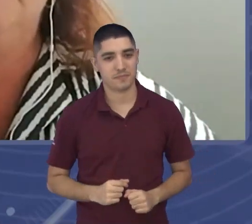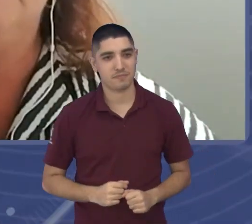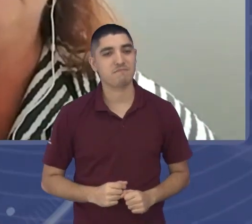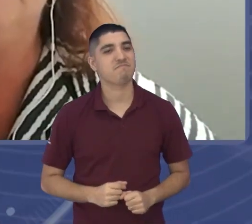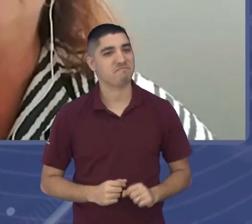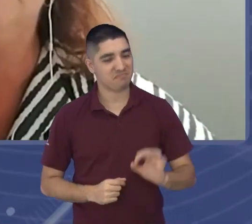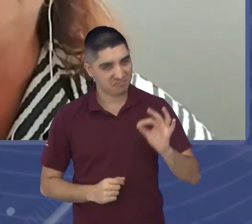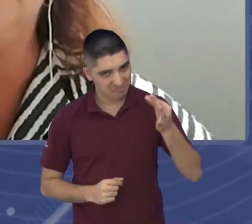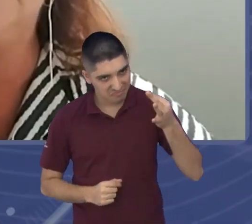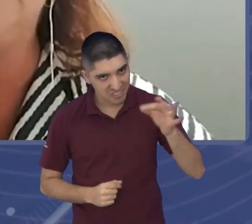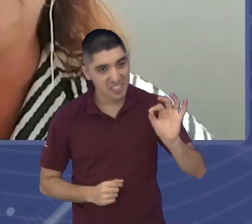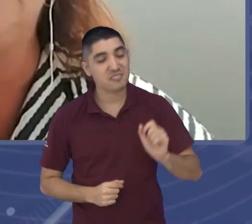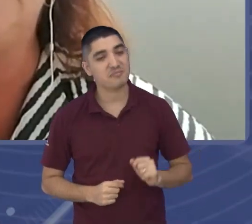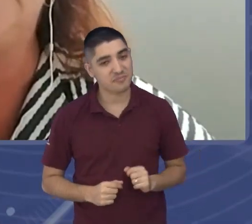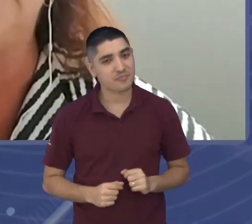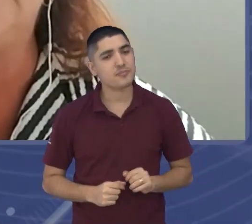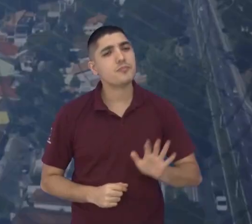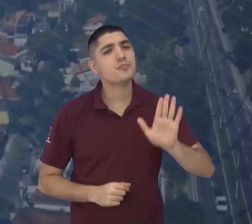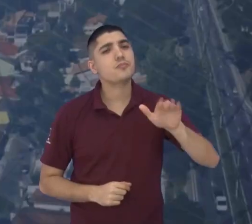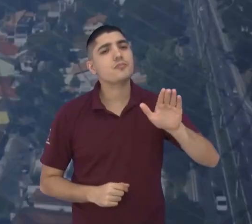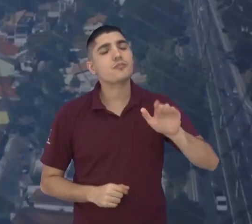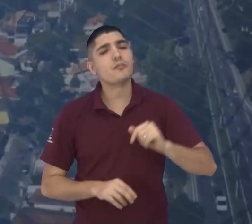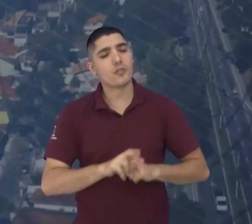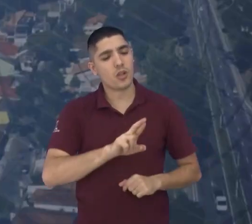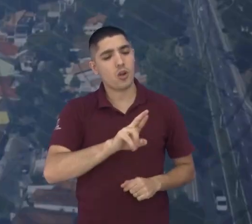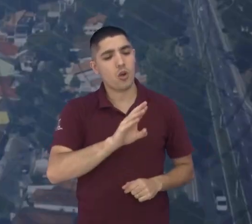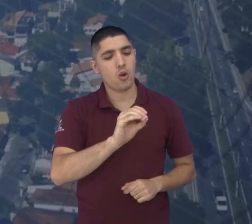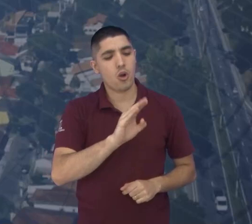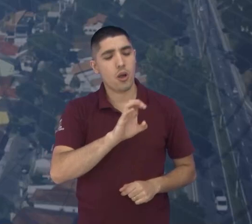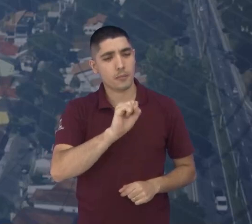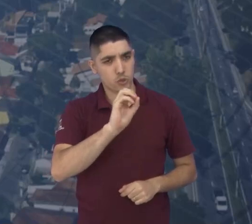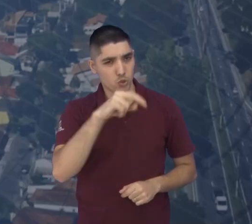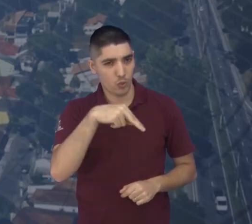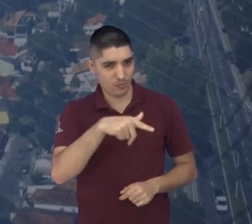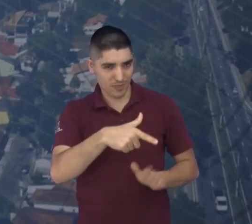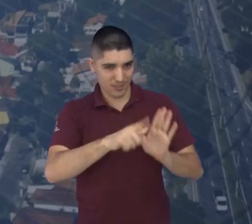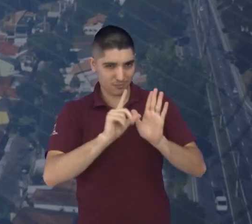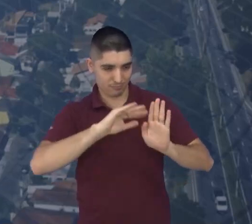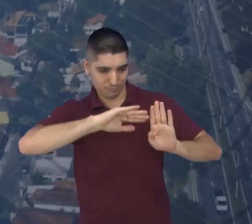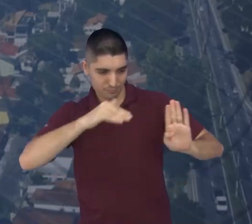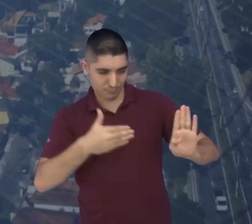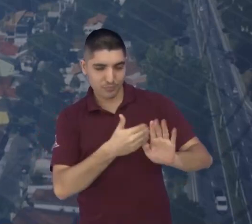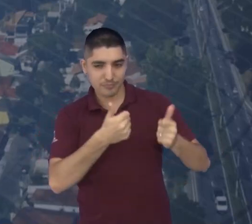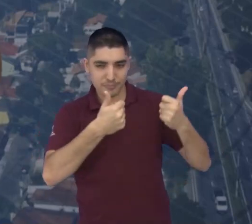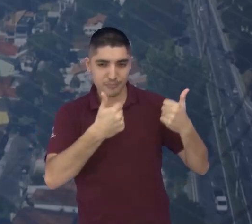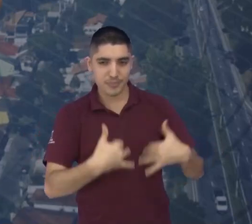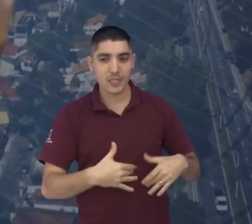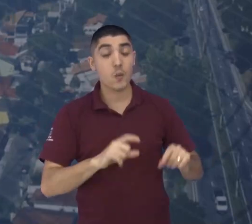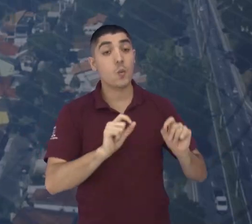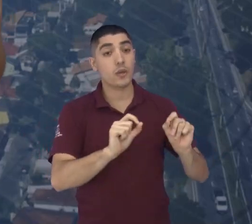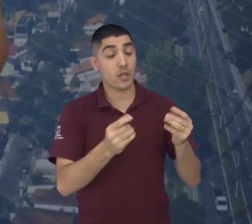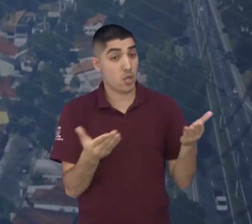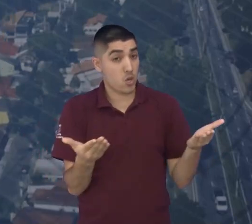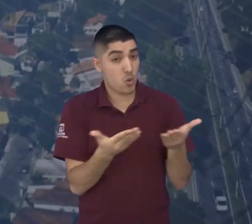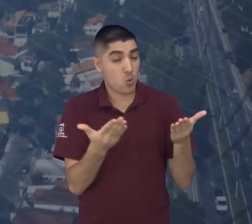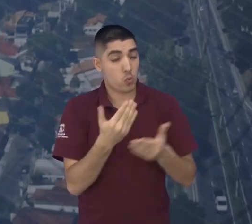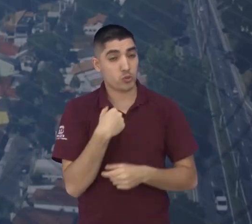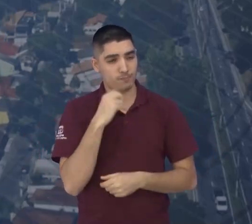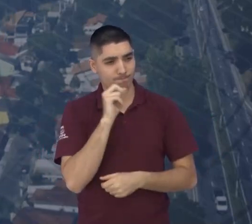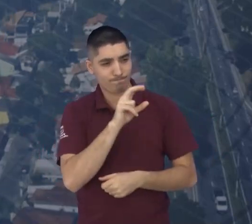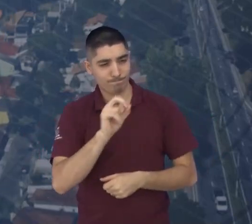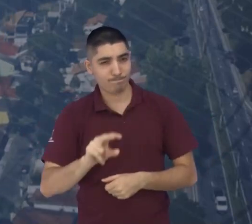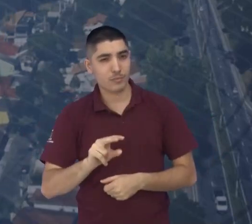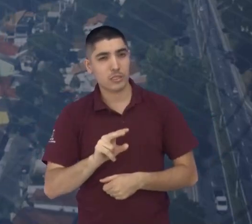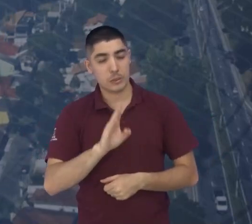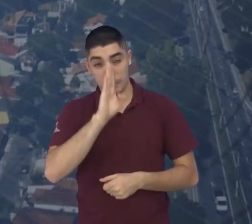Tá certo, então. Robson, a gente conversava aqui também, hoje eu acho que um dos principais desafios,